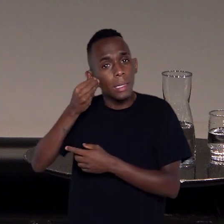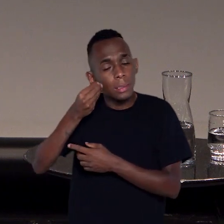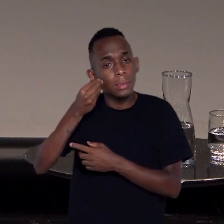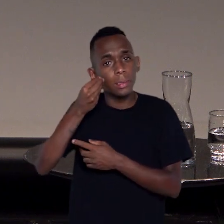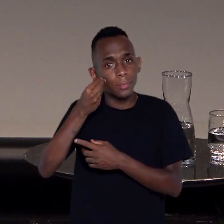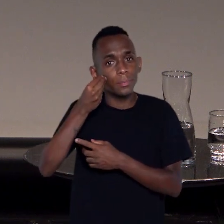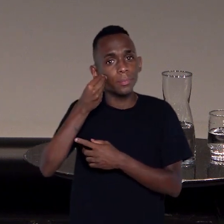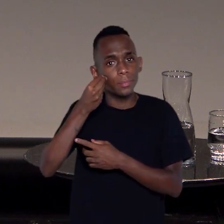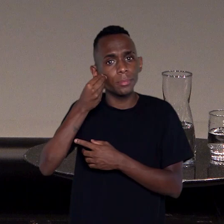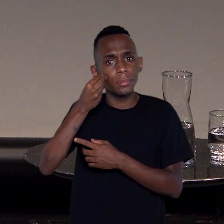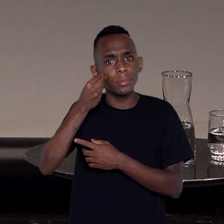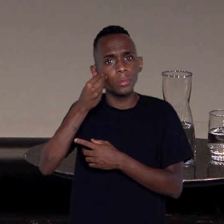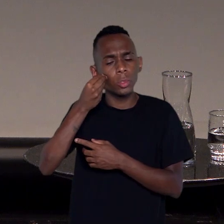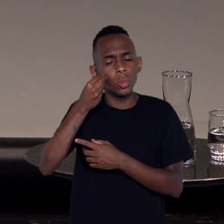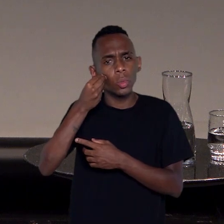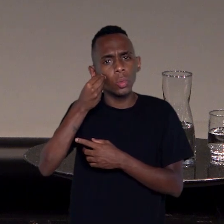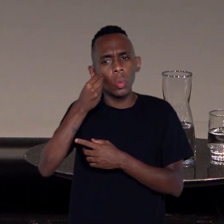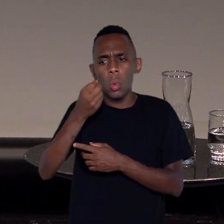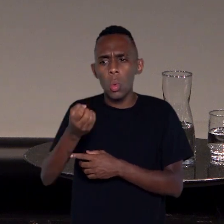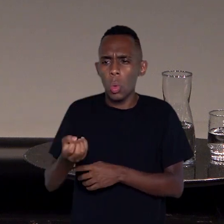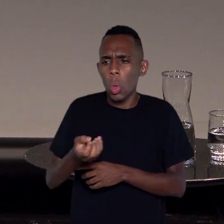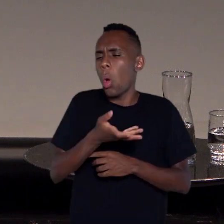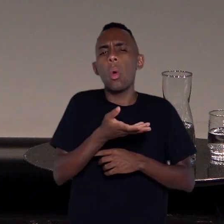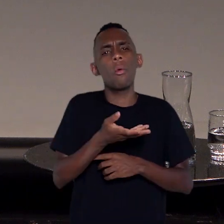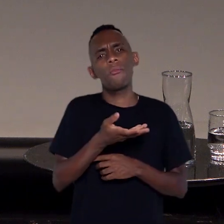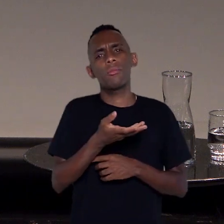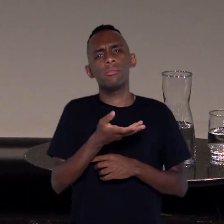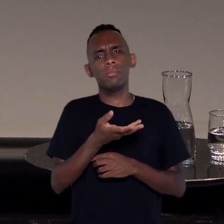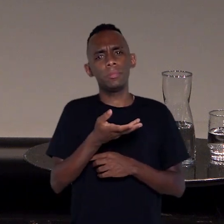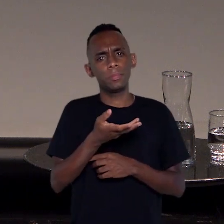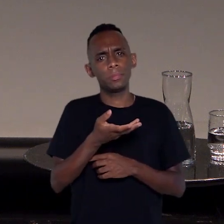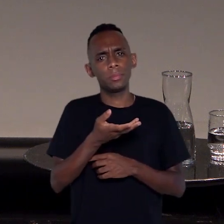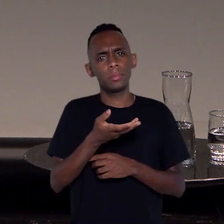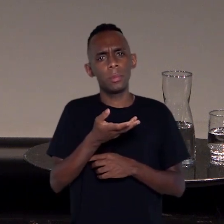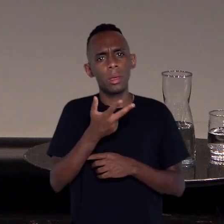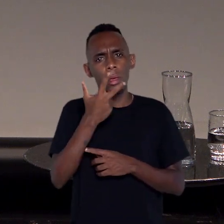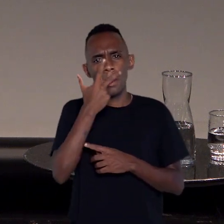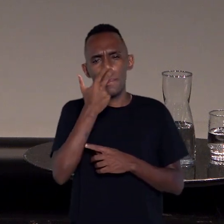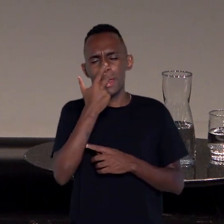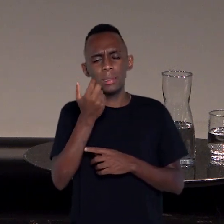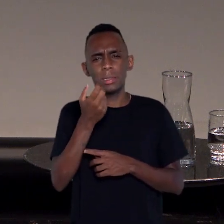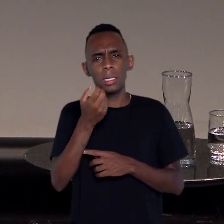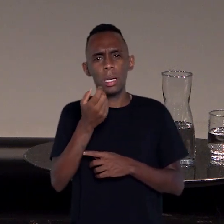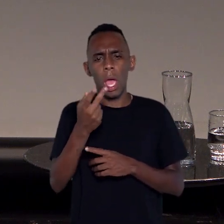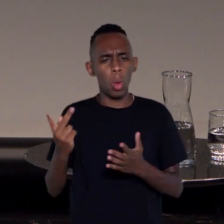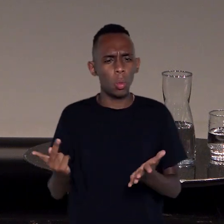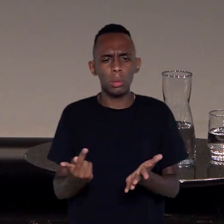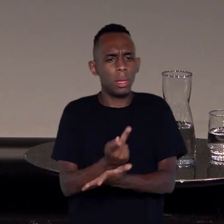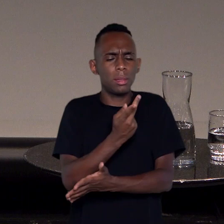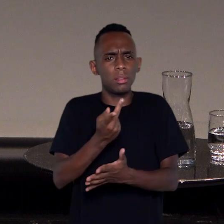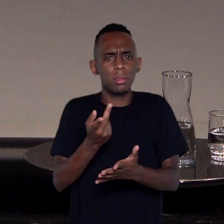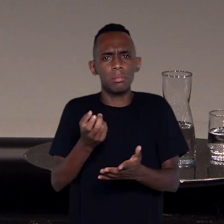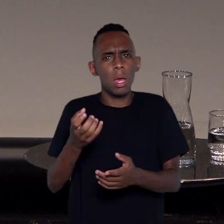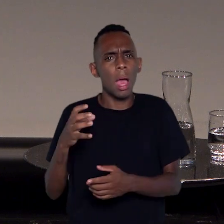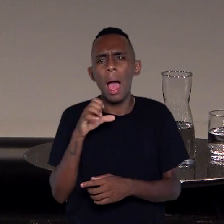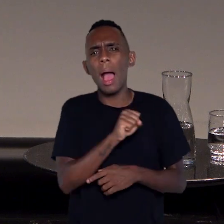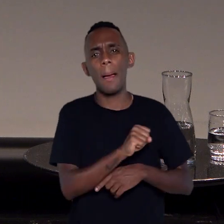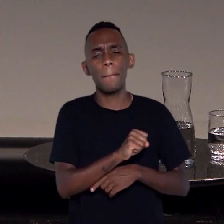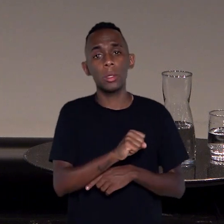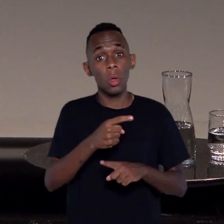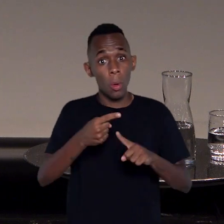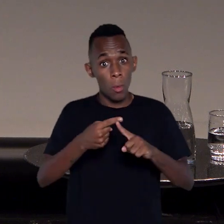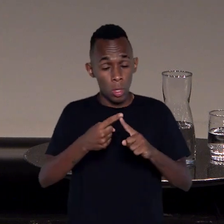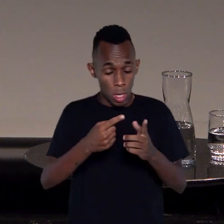experiência do inusitado, né? Essa experiência do não calculado, do não medido, né? Porque